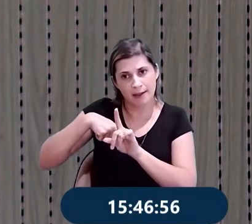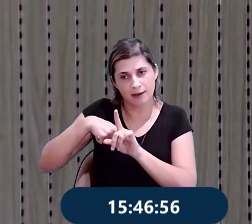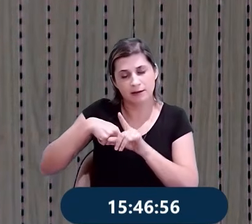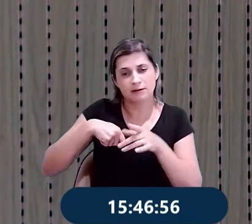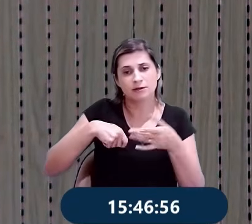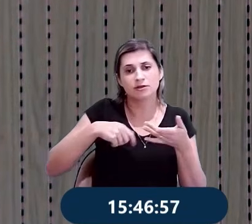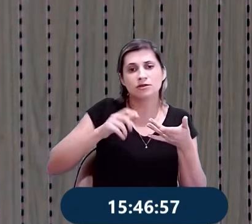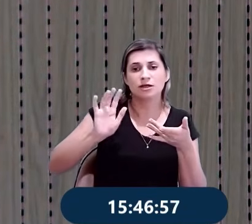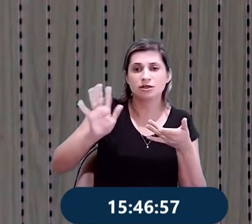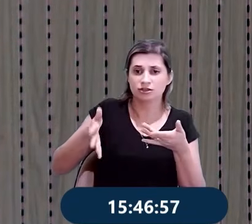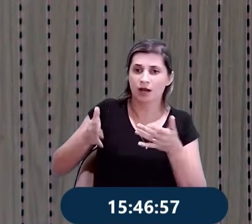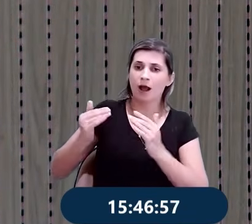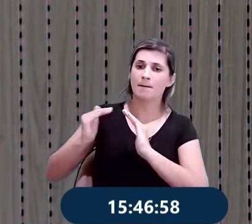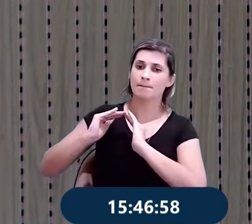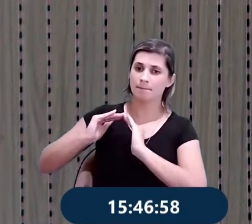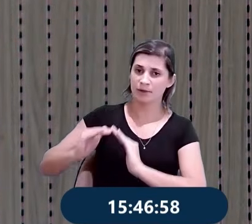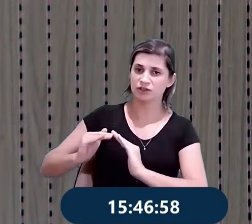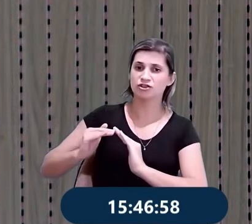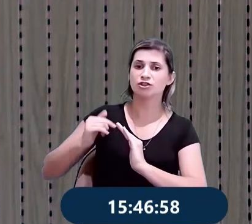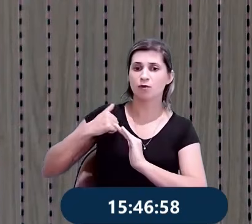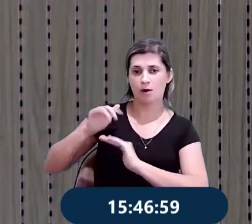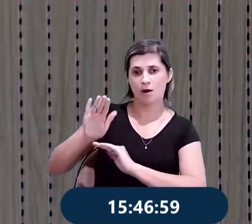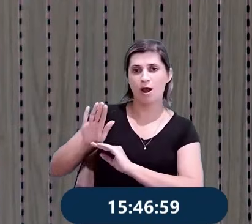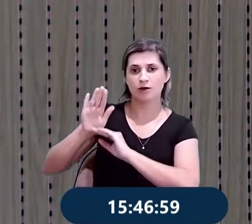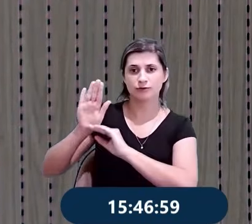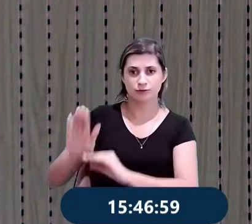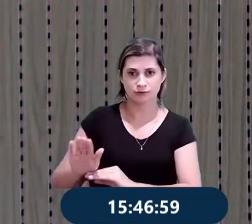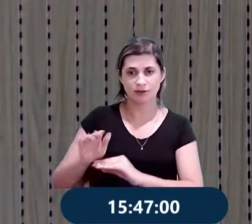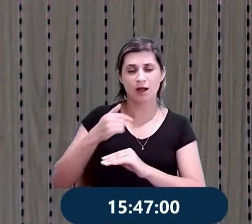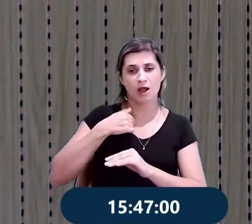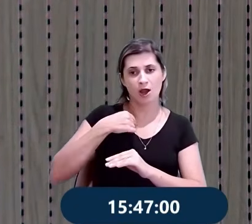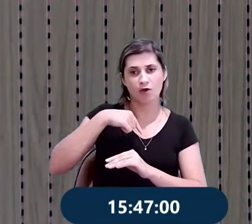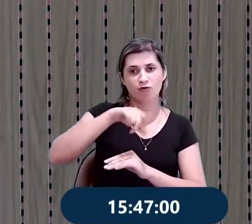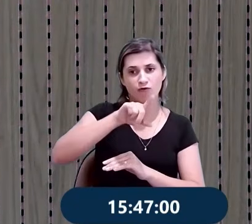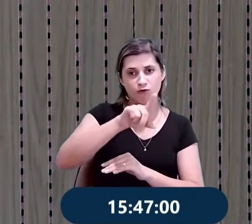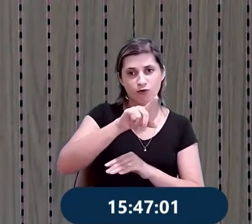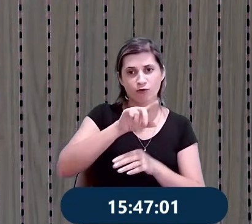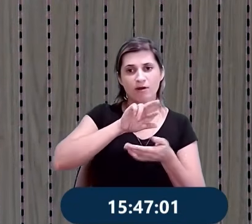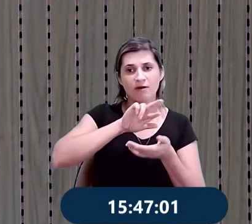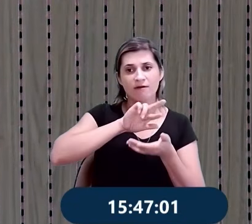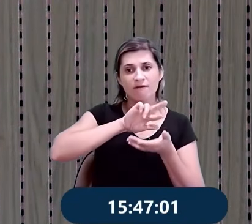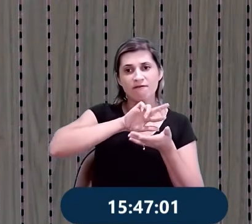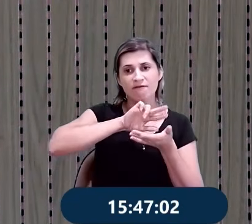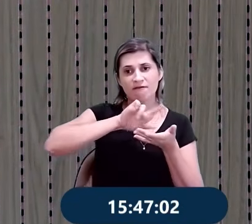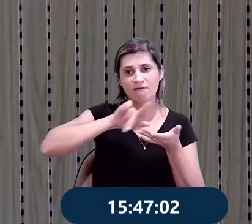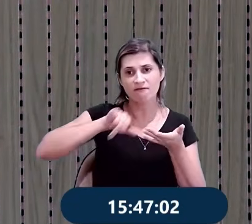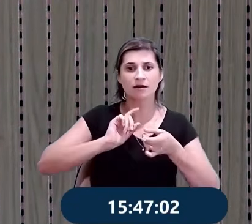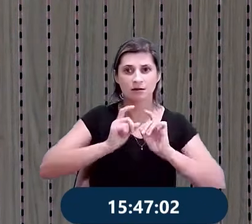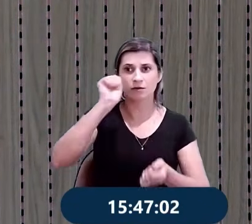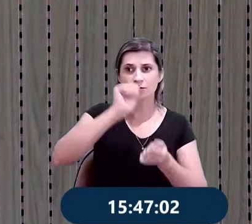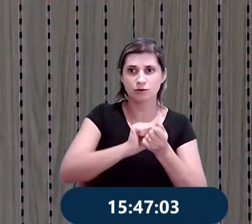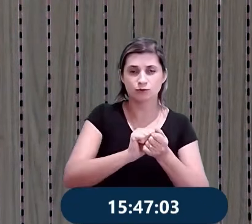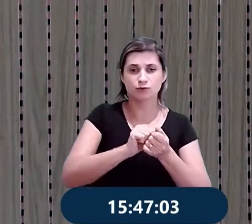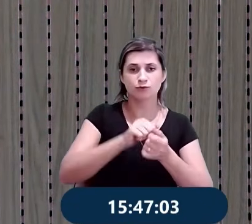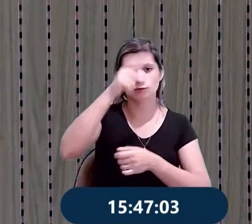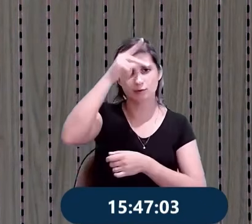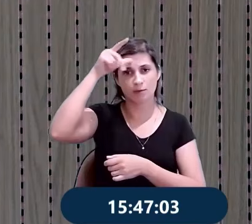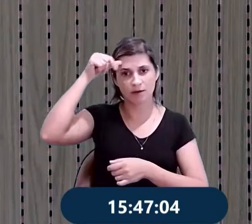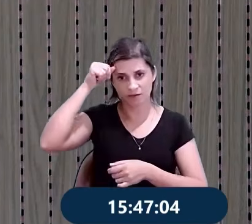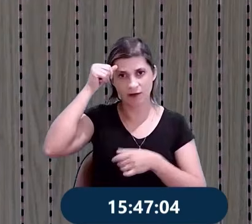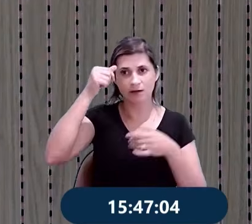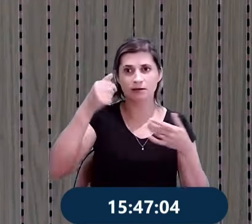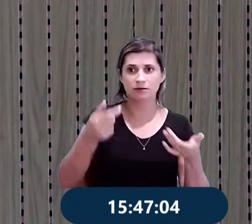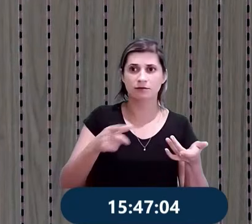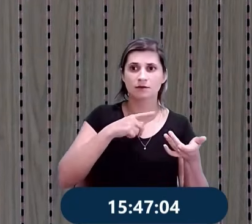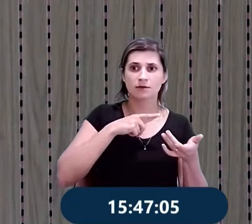eu tive em várias reuniões, inclusive com o prefeito. Inicialmente nós fizemos 2 reuniões presencialmente